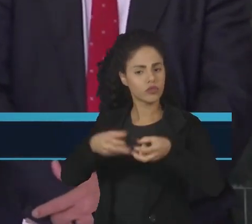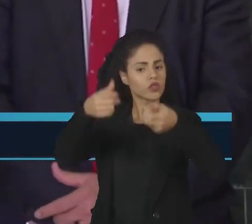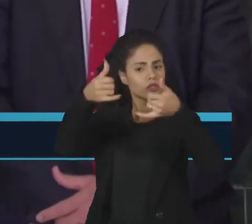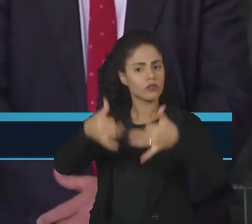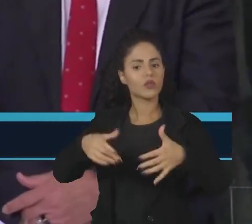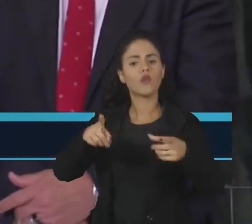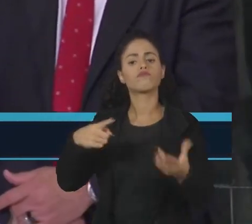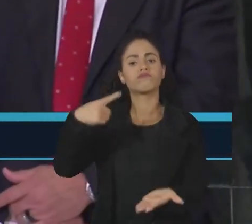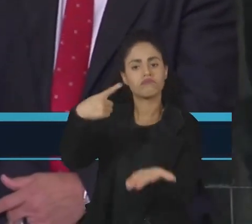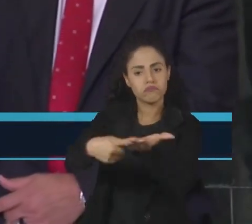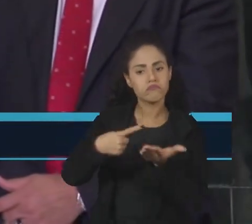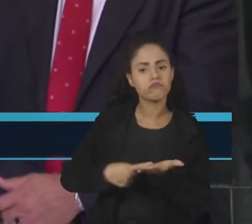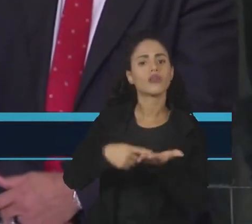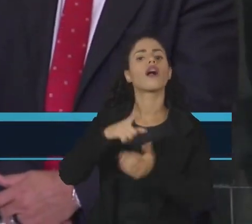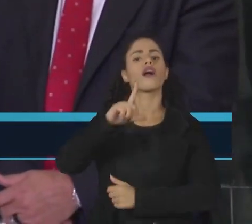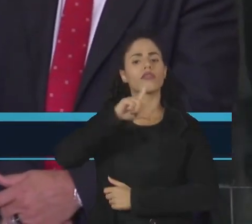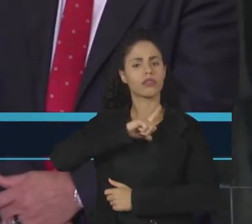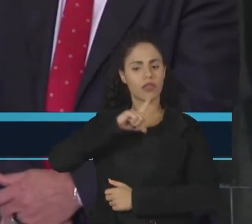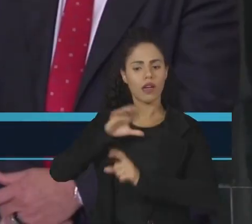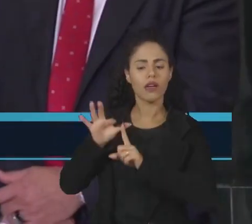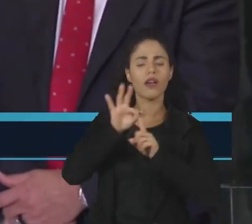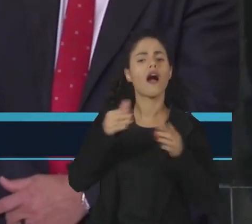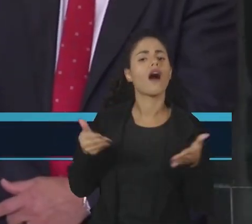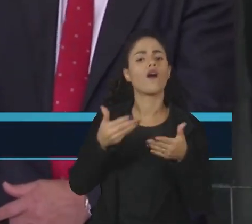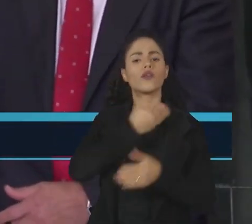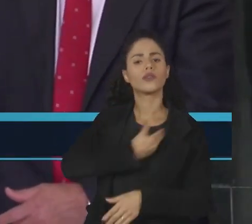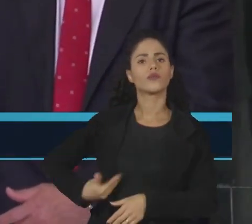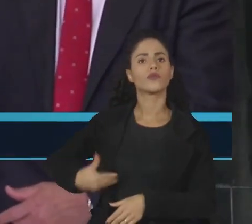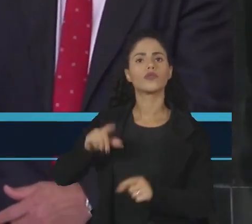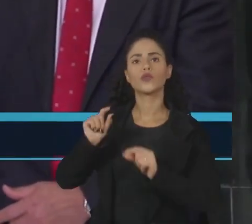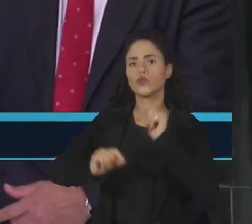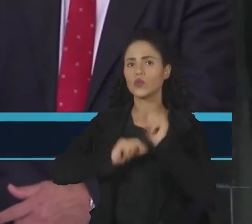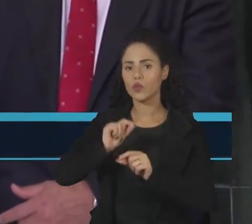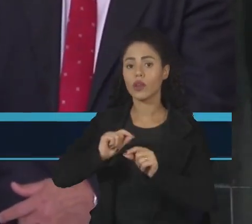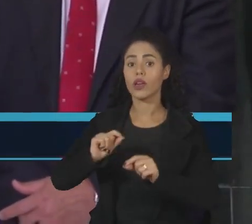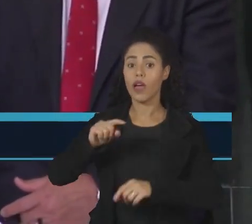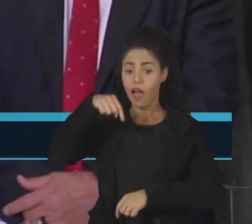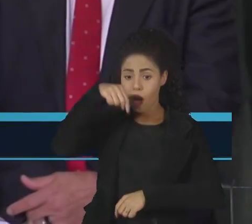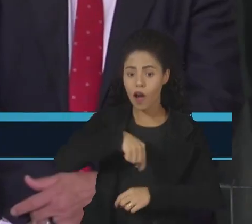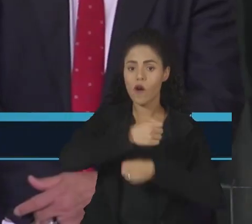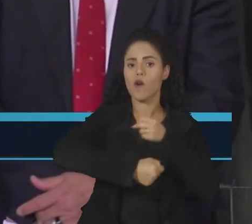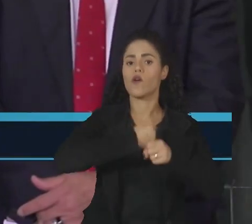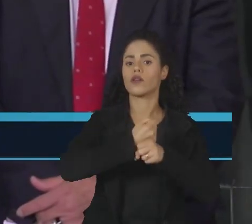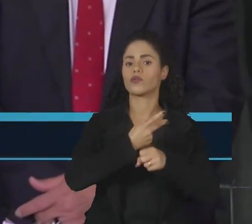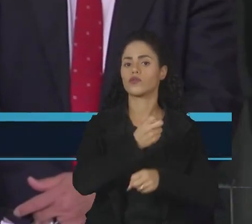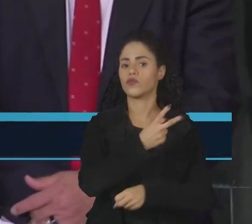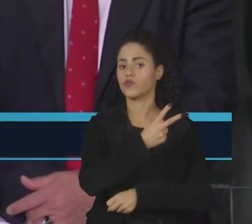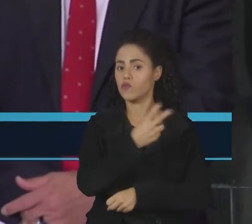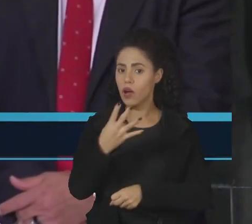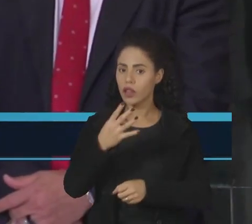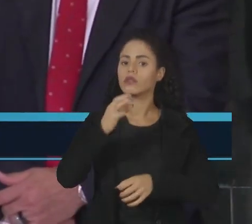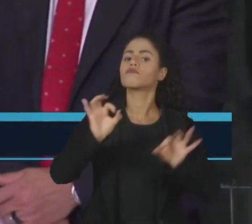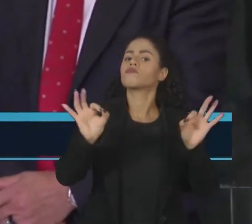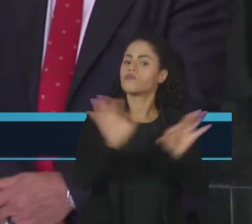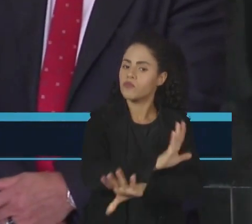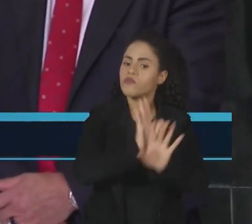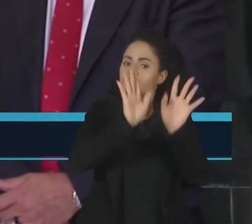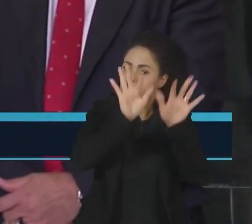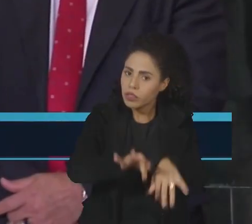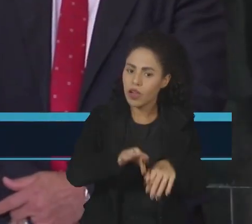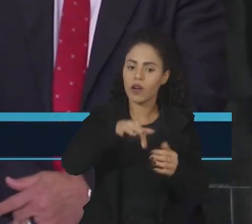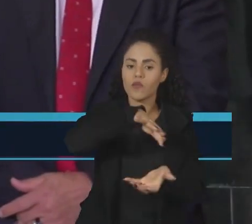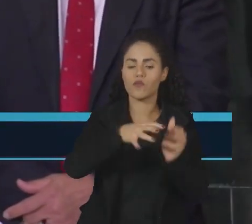os líderes. A prioridade e necessidade do governo é que terminemos este ano com a regulamentação da reforma